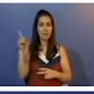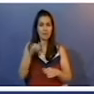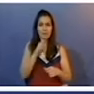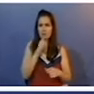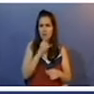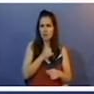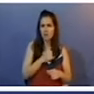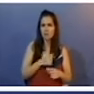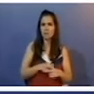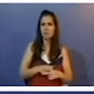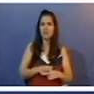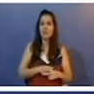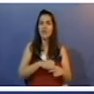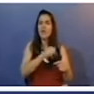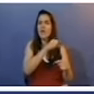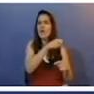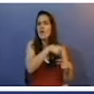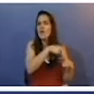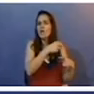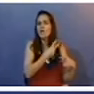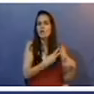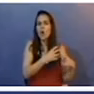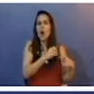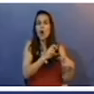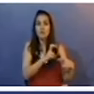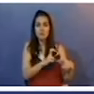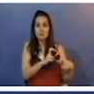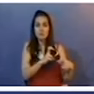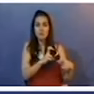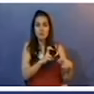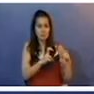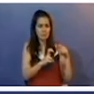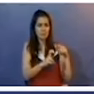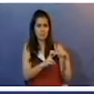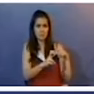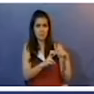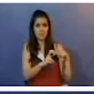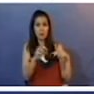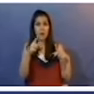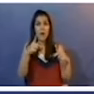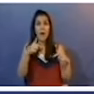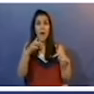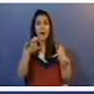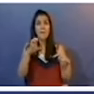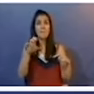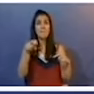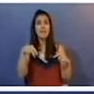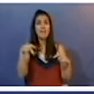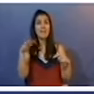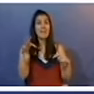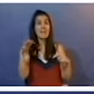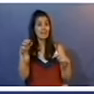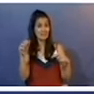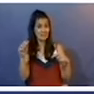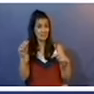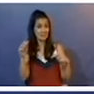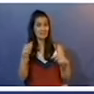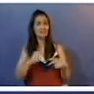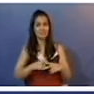exemplo, N2O5, então o prefixo de 5 é pente, então fica pentóxido de